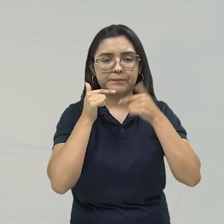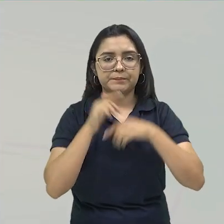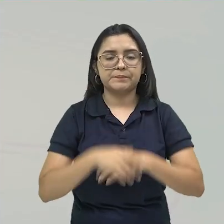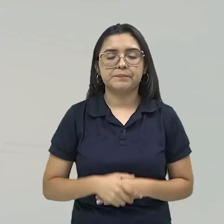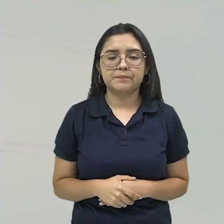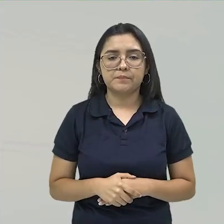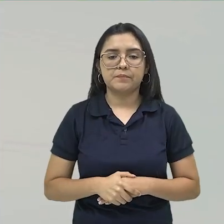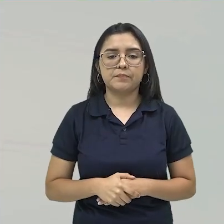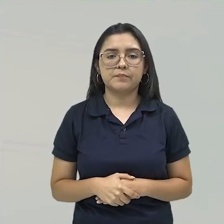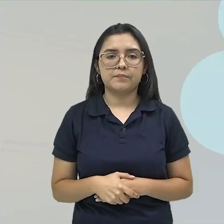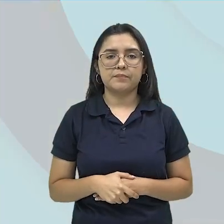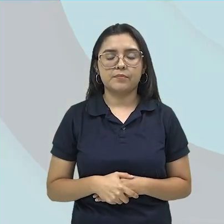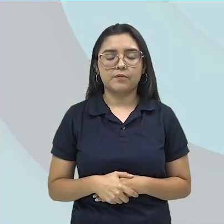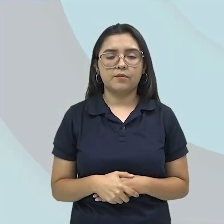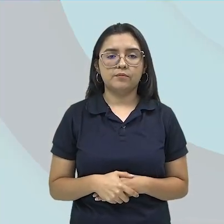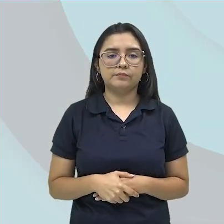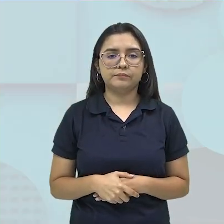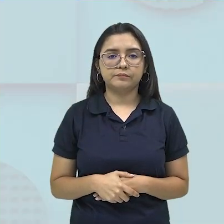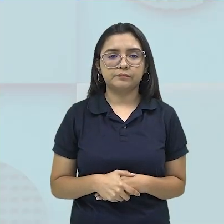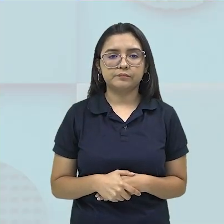sinceros.